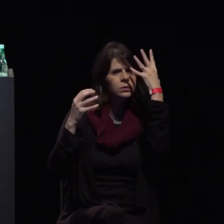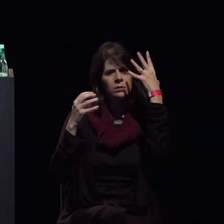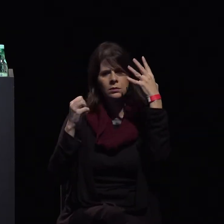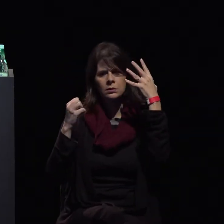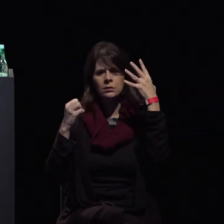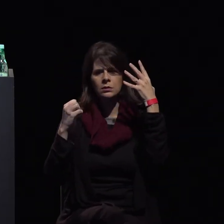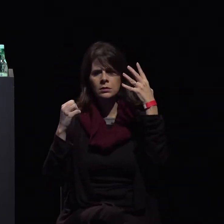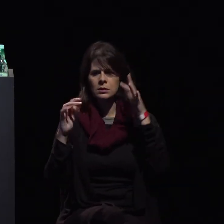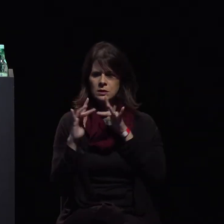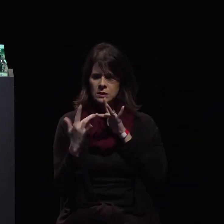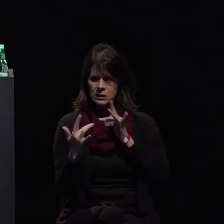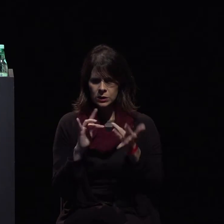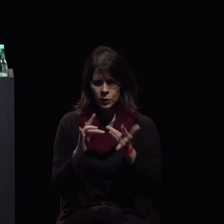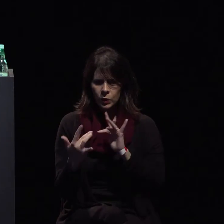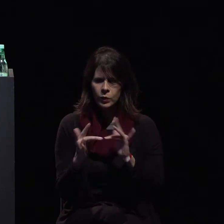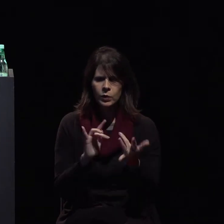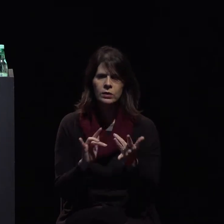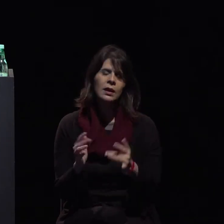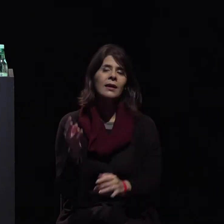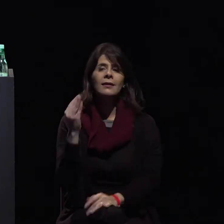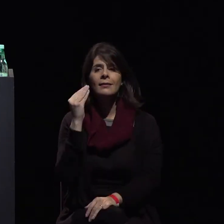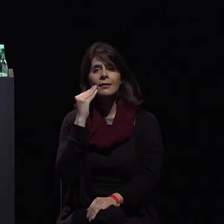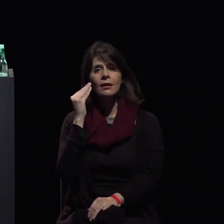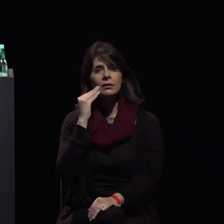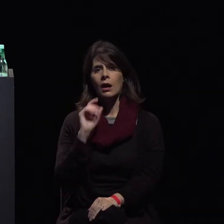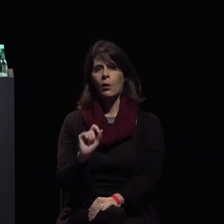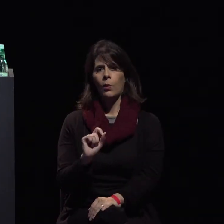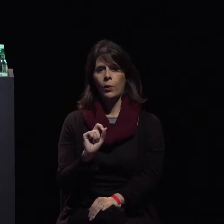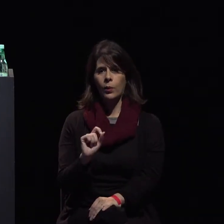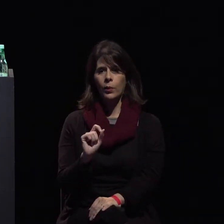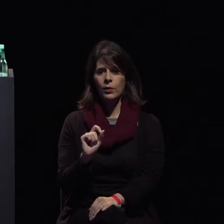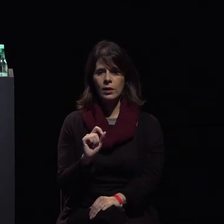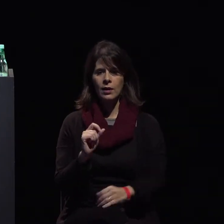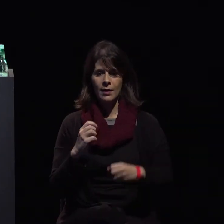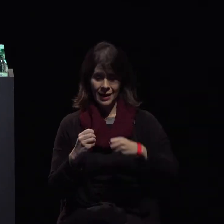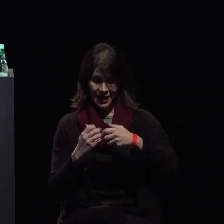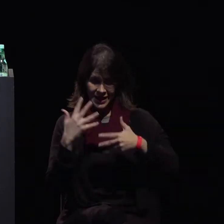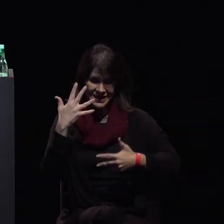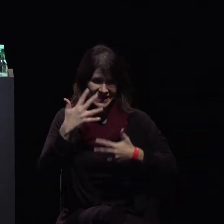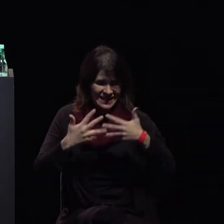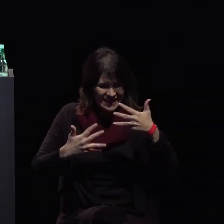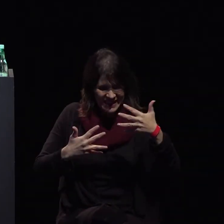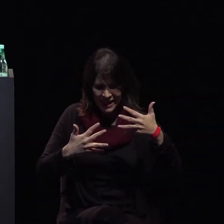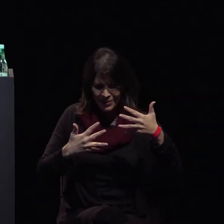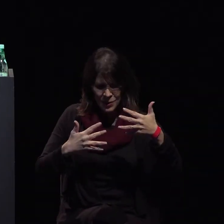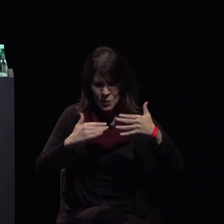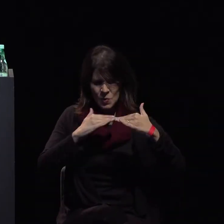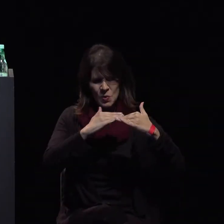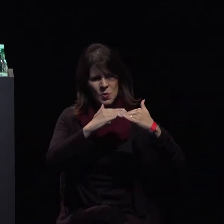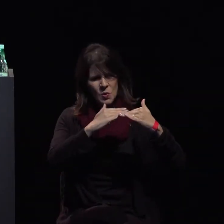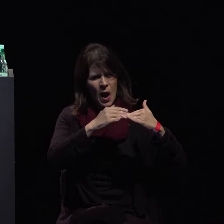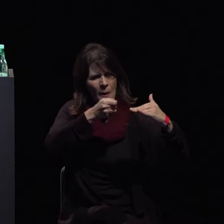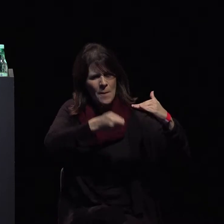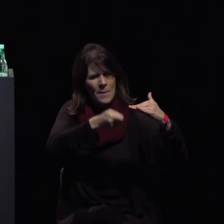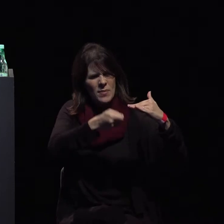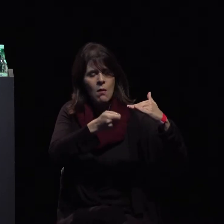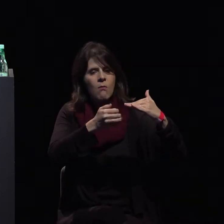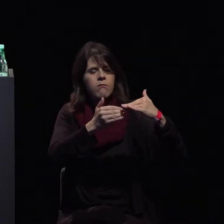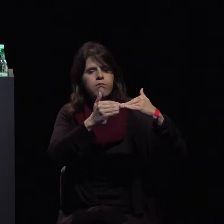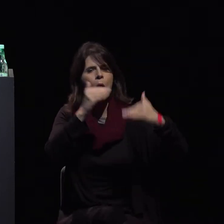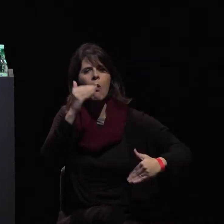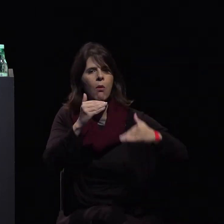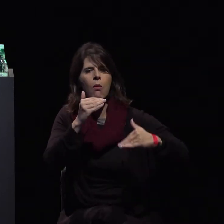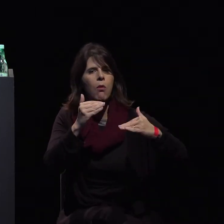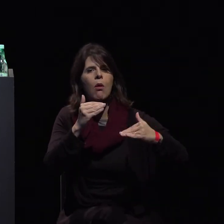na tentativa de romper um pouco desses sistemas mais hegemônicos, autoritários e opressores ao